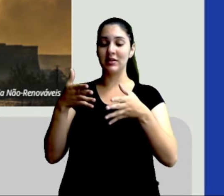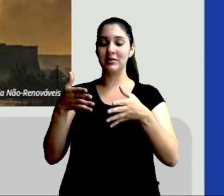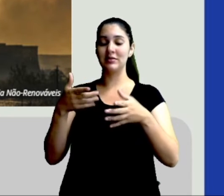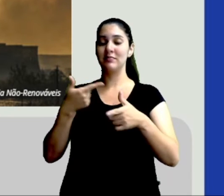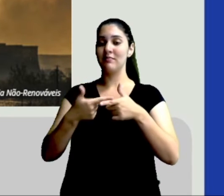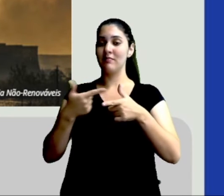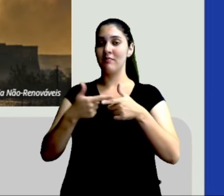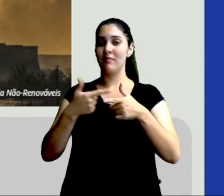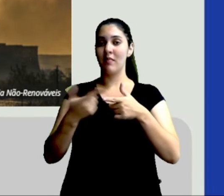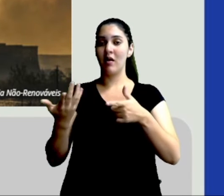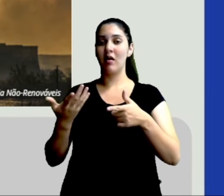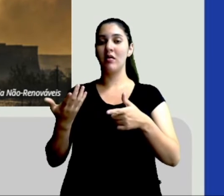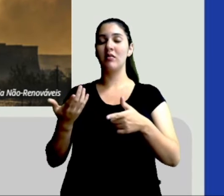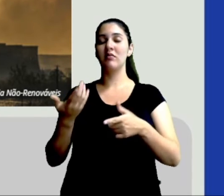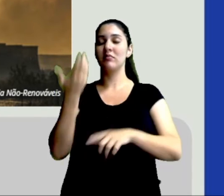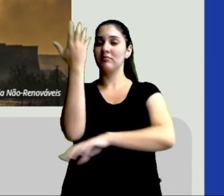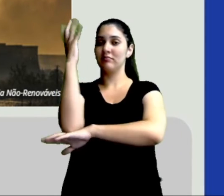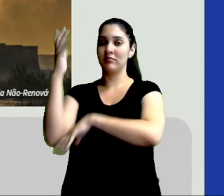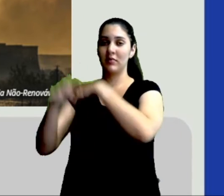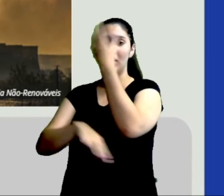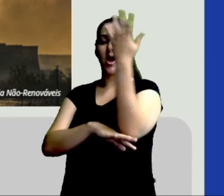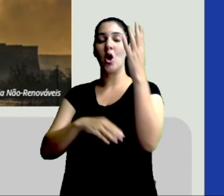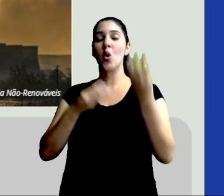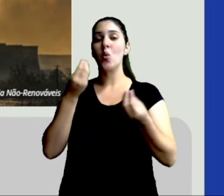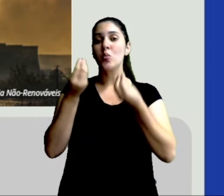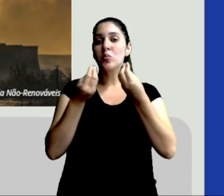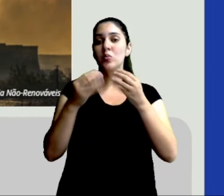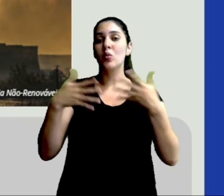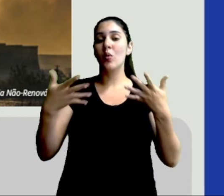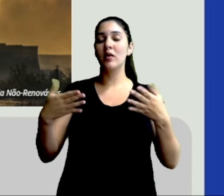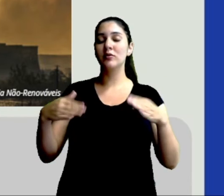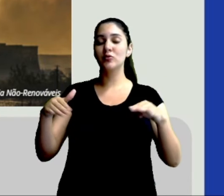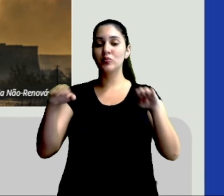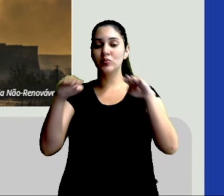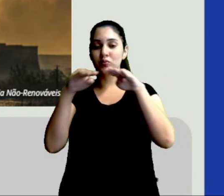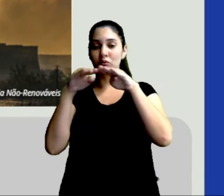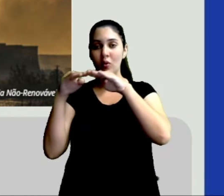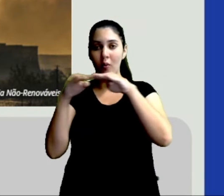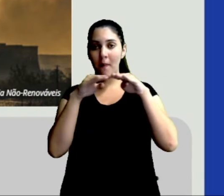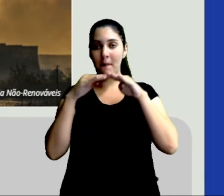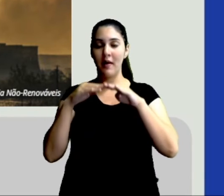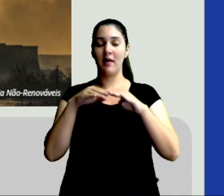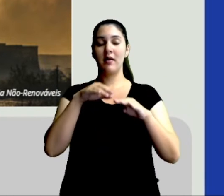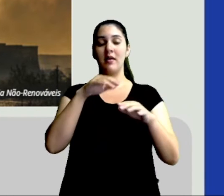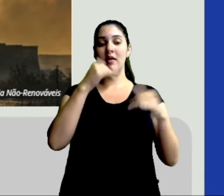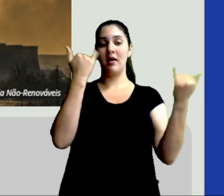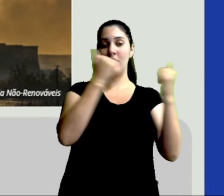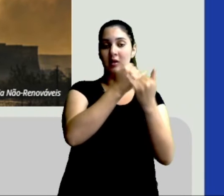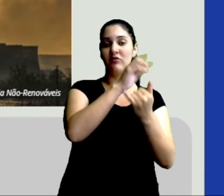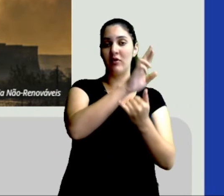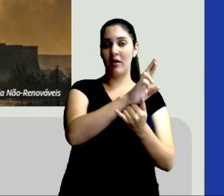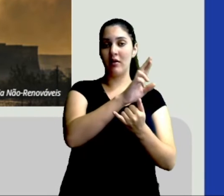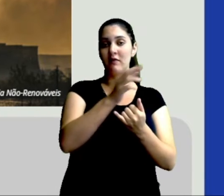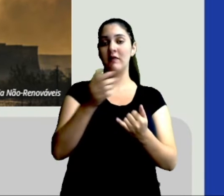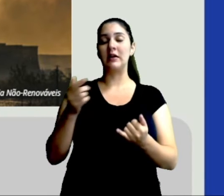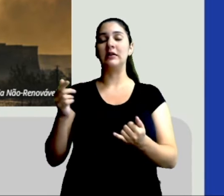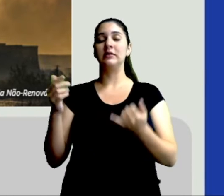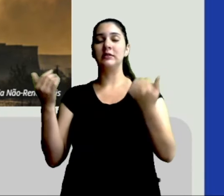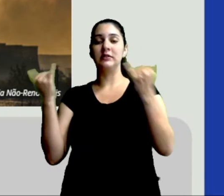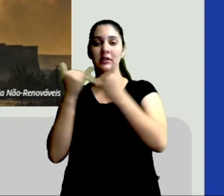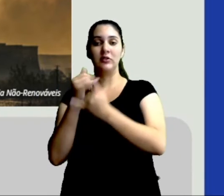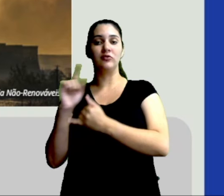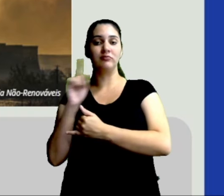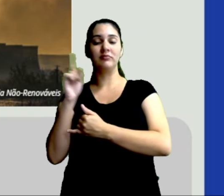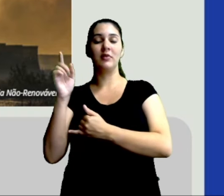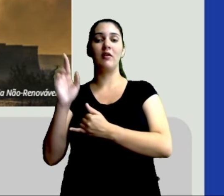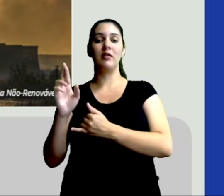poluição ambiental. Ou seja, quando a gente faz um comparativo entre a energia renovável e aquela energia não renovável, a gente vai observar que a não